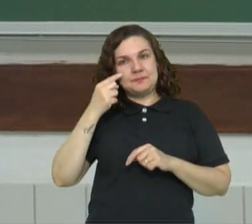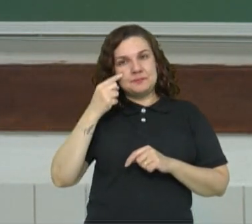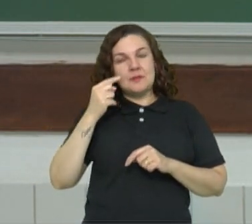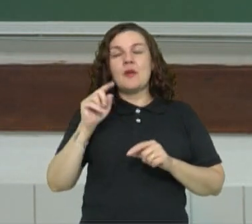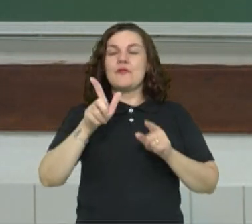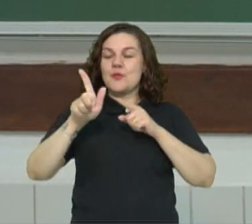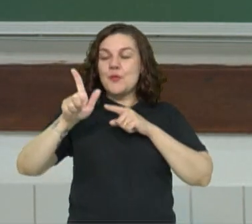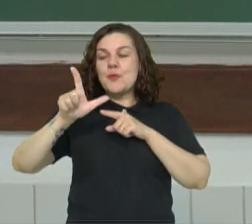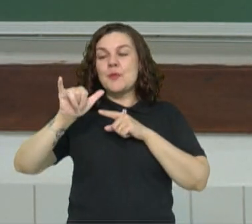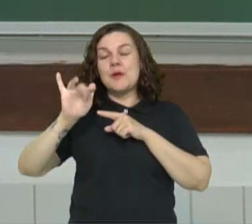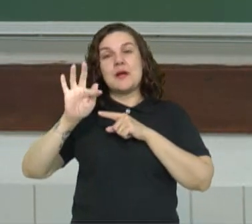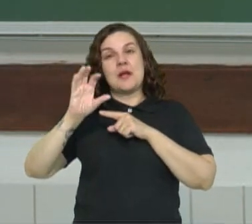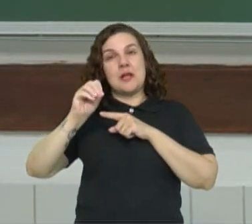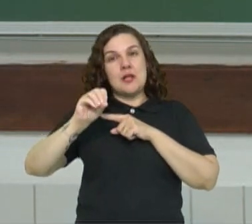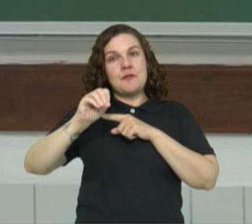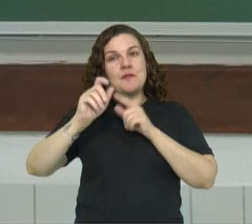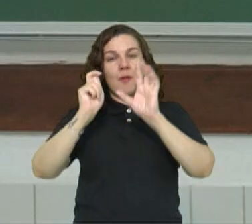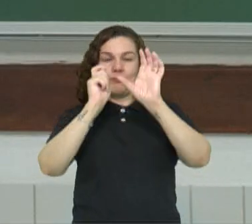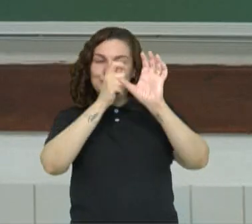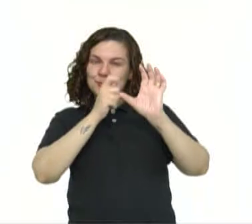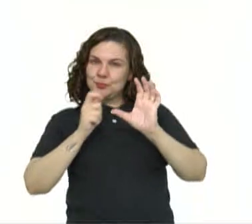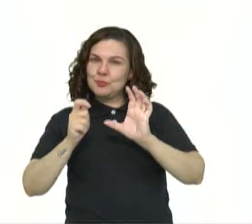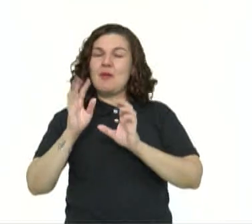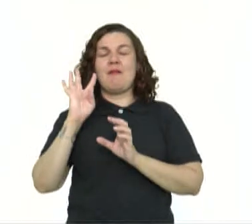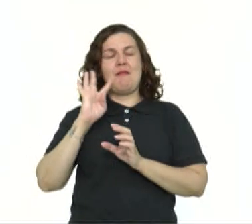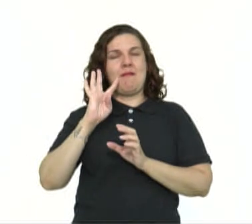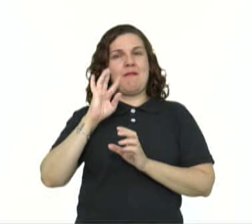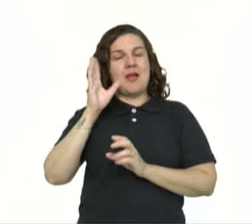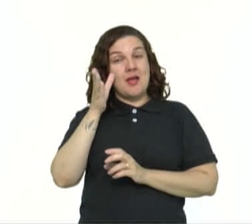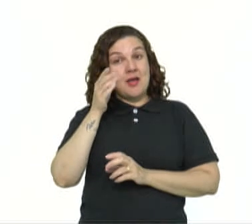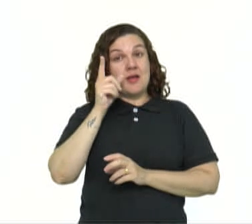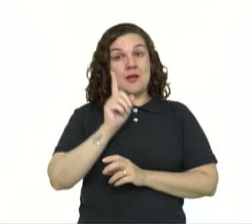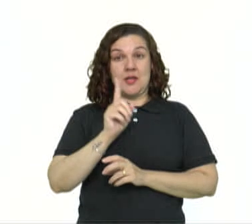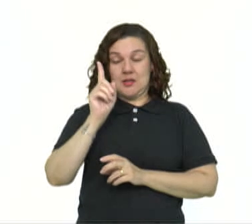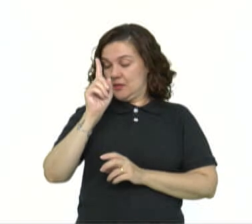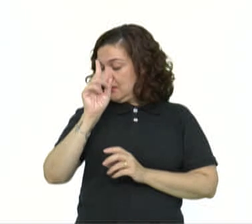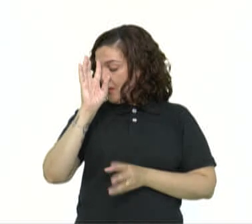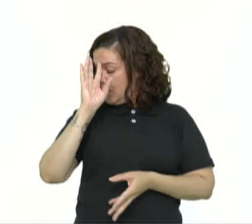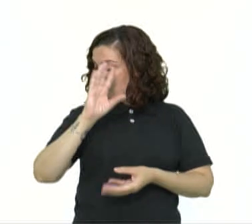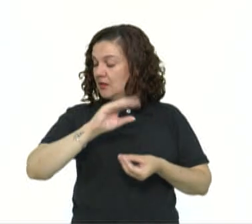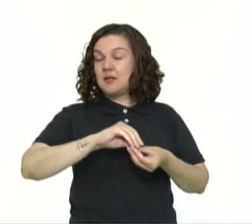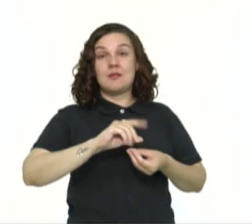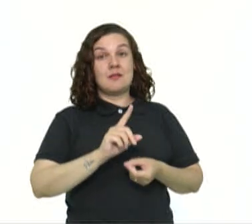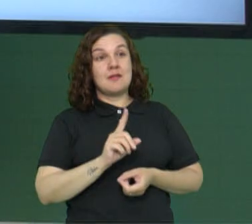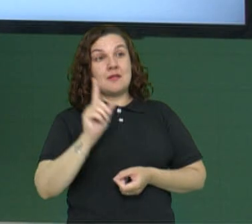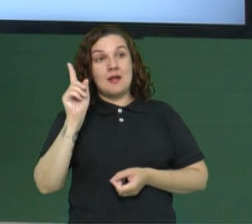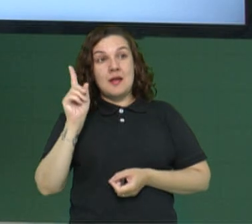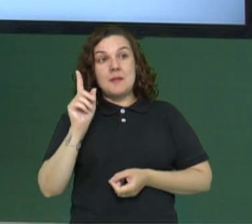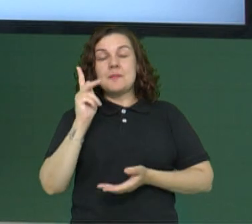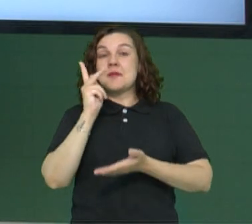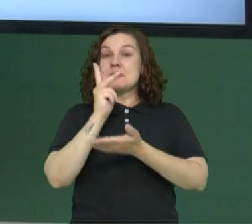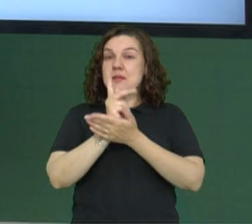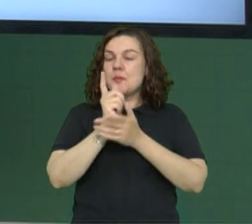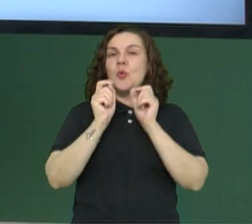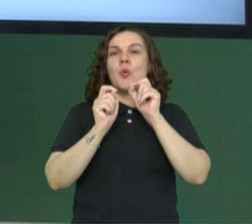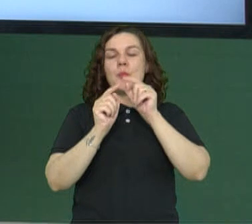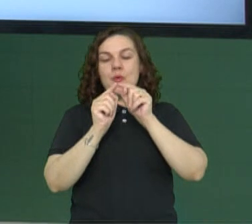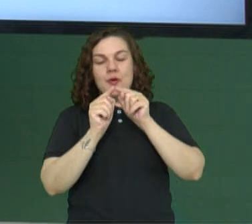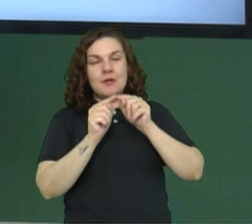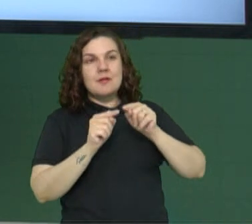muitos glifos e é interessante que a leitura desse calendário, ele